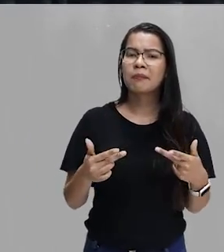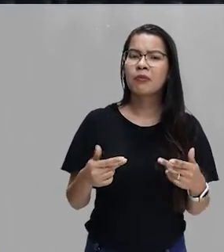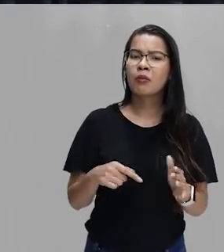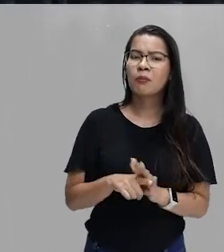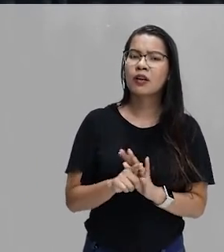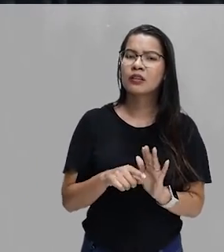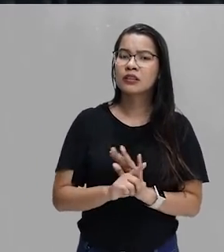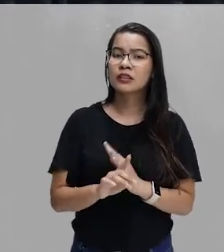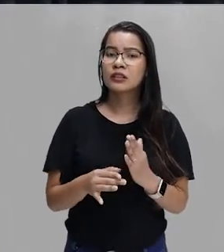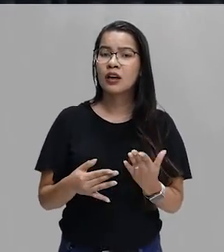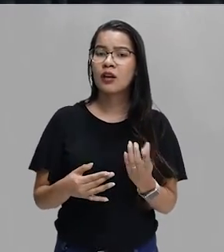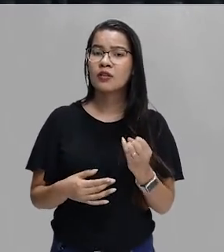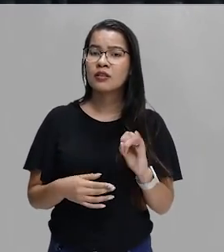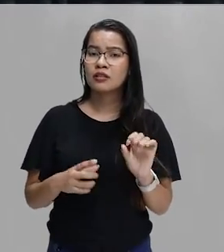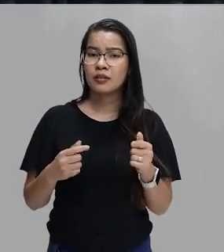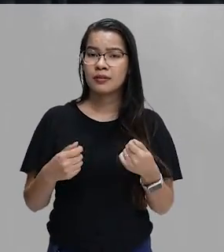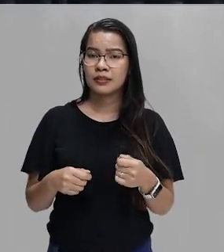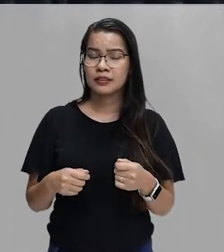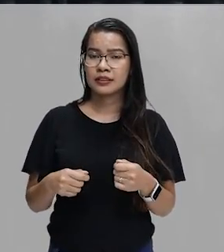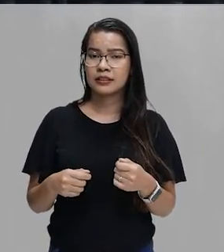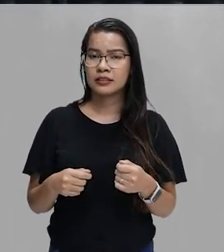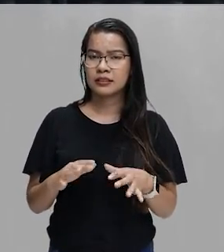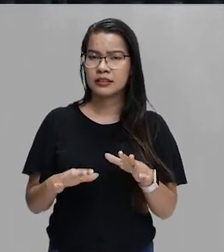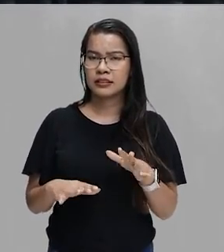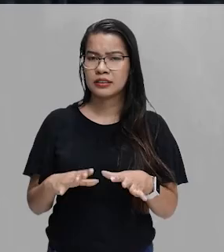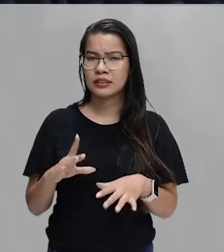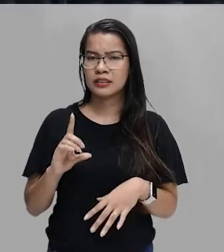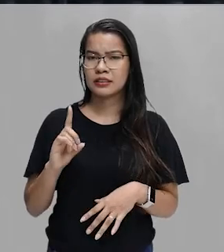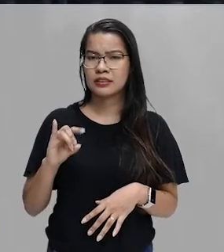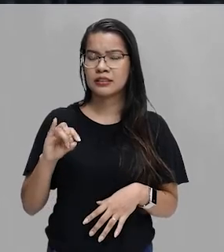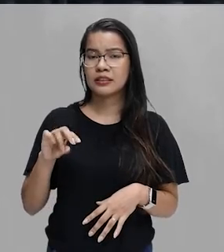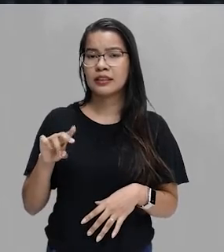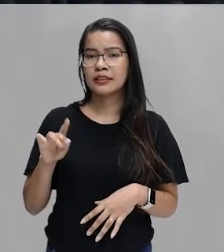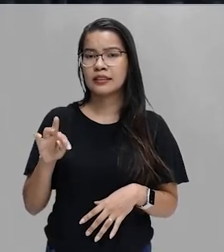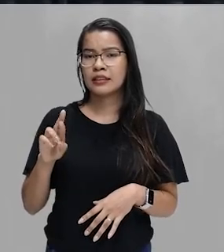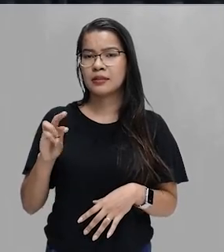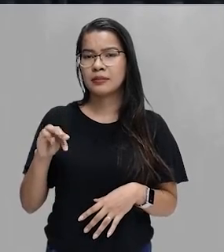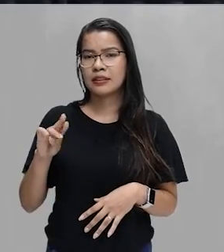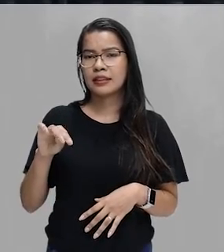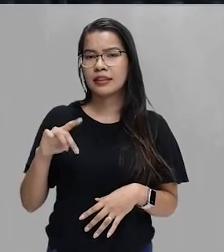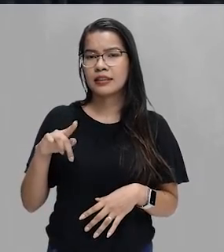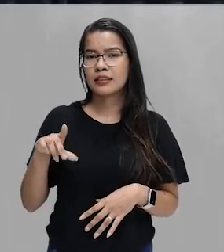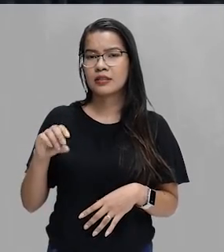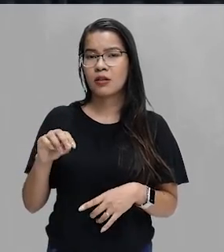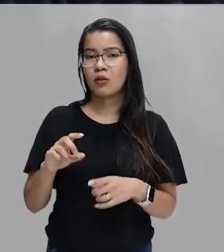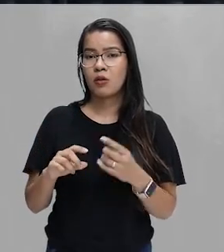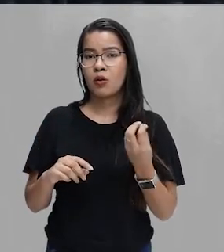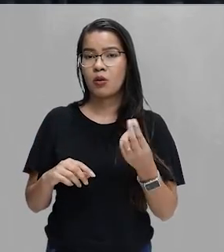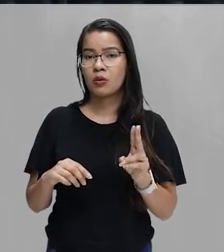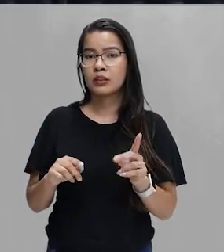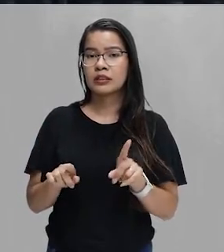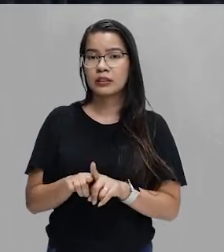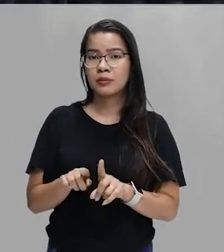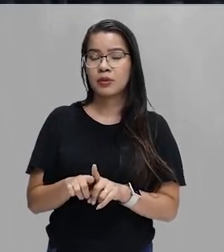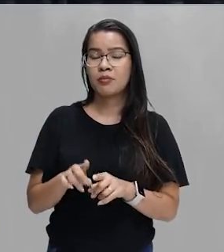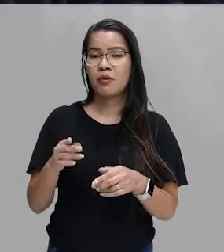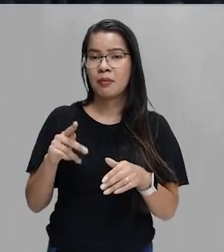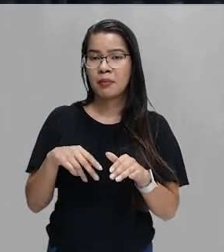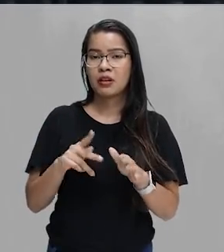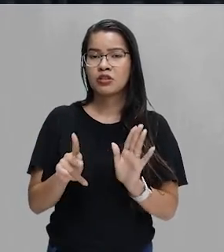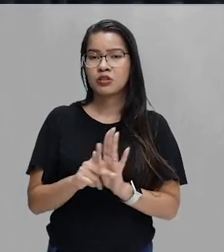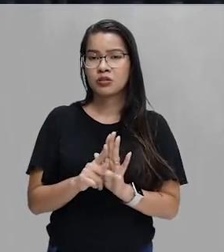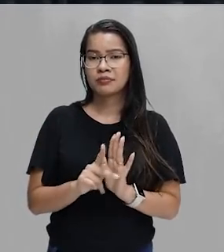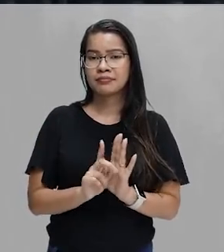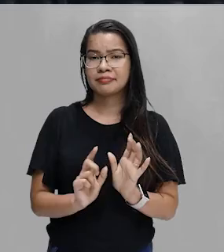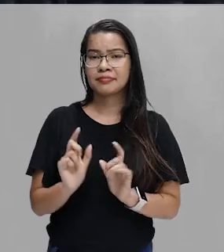se pode ser um índice de indeterminação do sujeito, como eu falei há pouco, mas também pode ser uma partícula